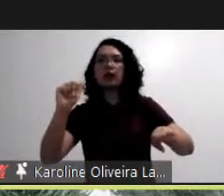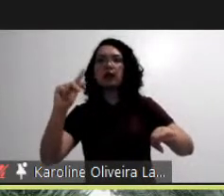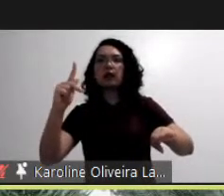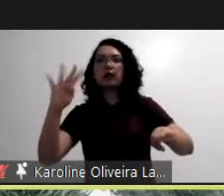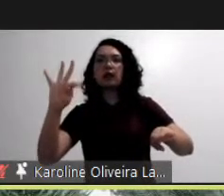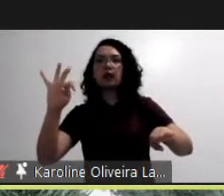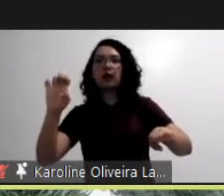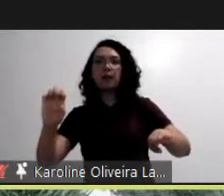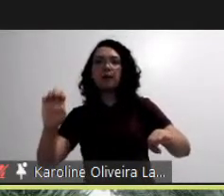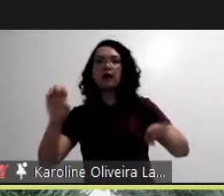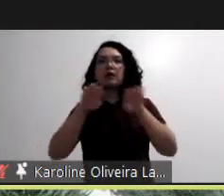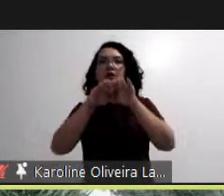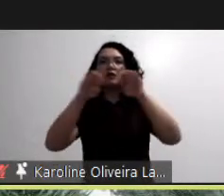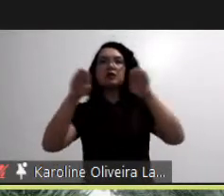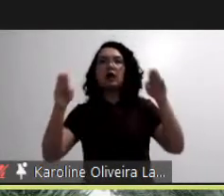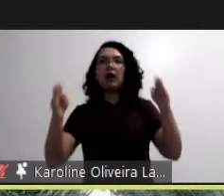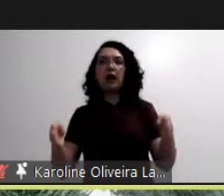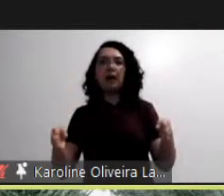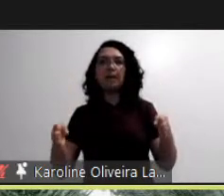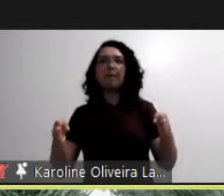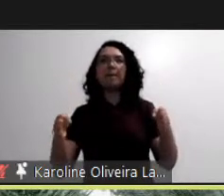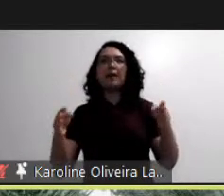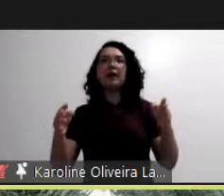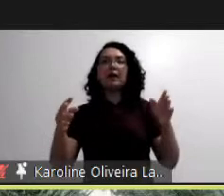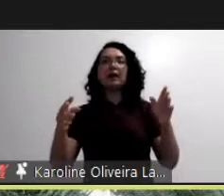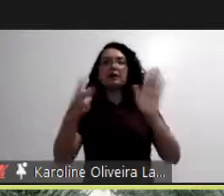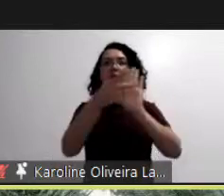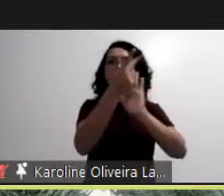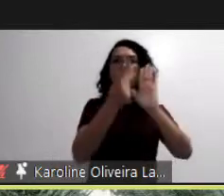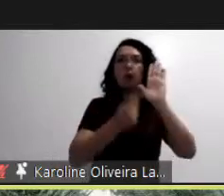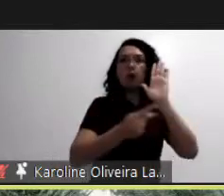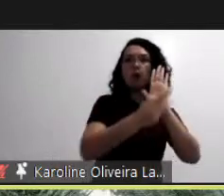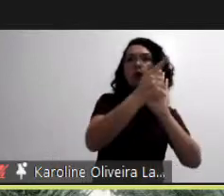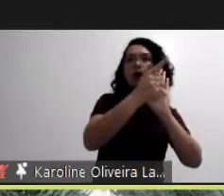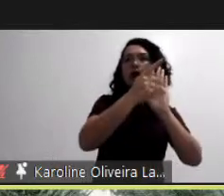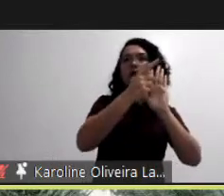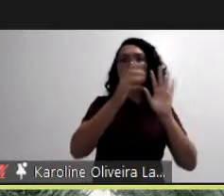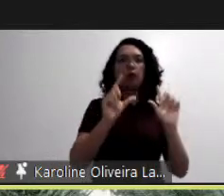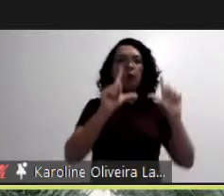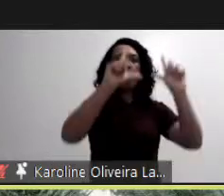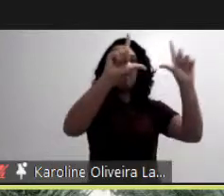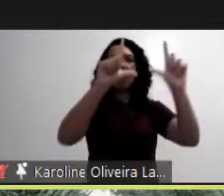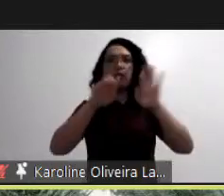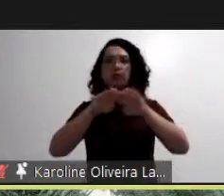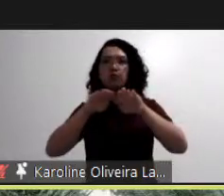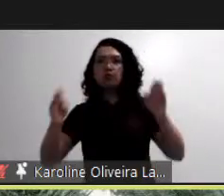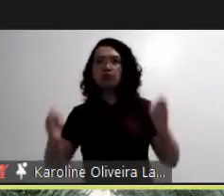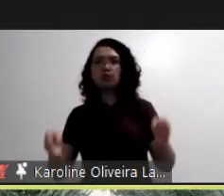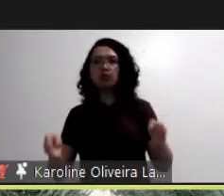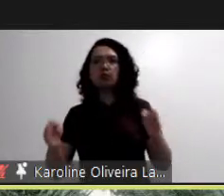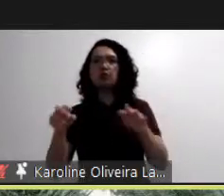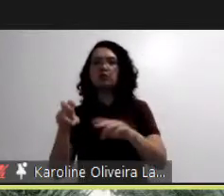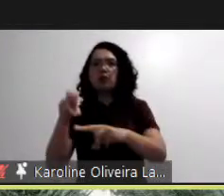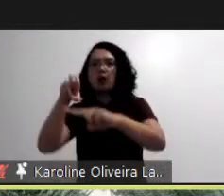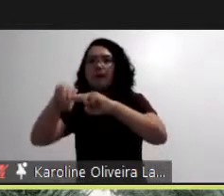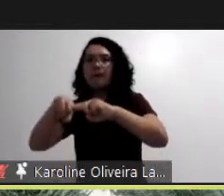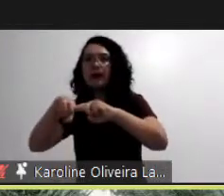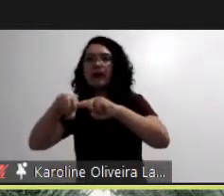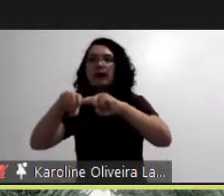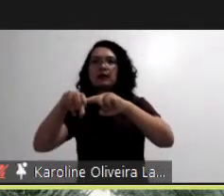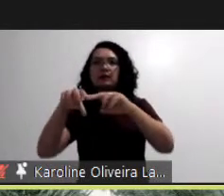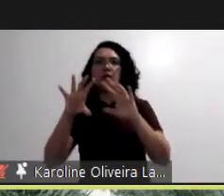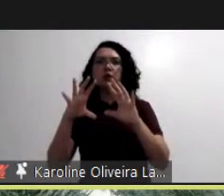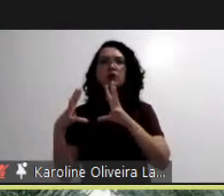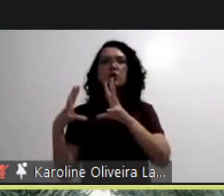constituição de uma imagem de arquitetura brasileira, o gabinete do ministro, os jardins do